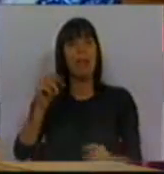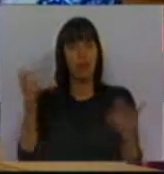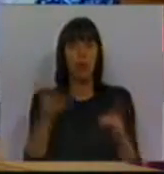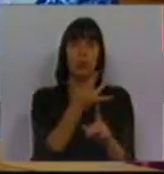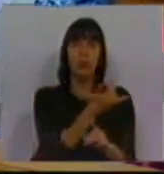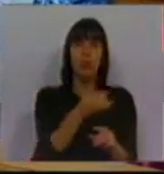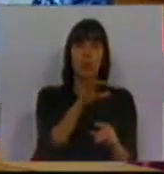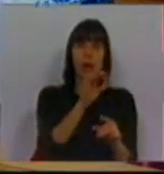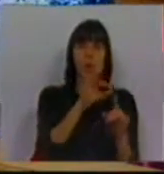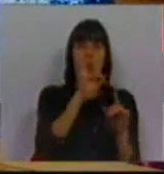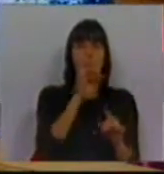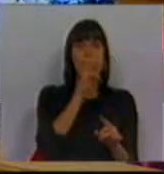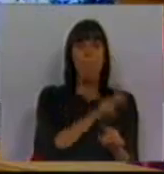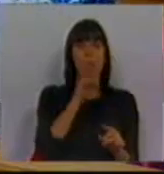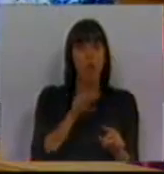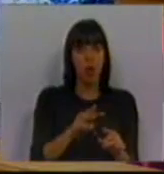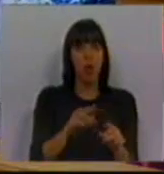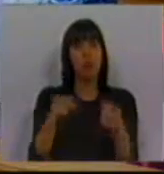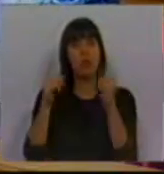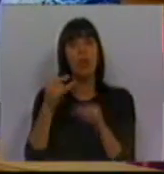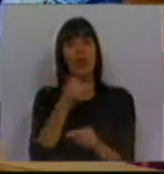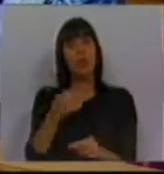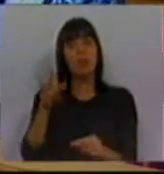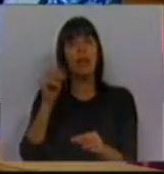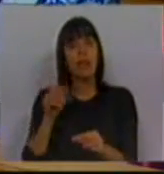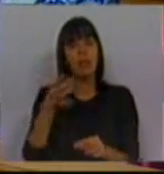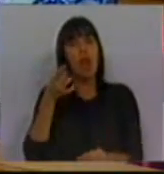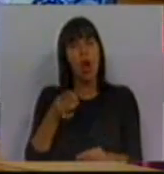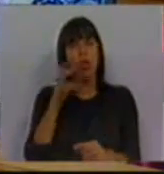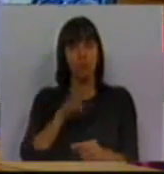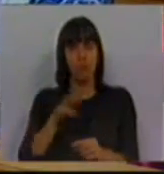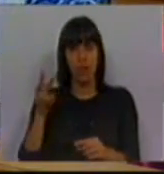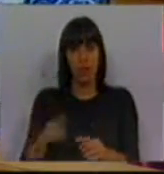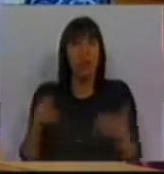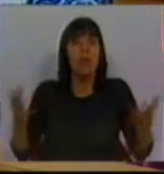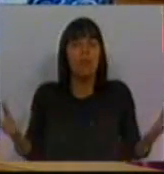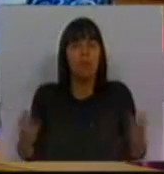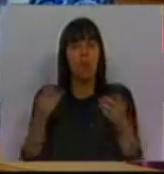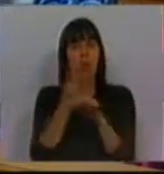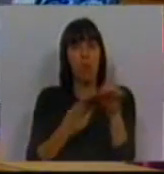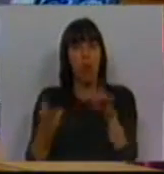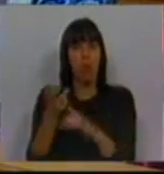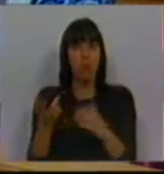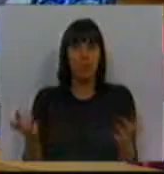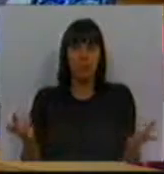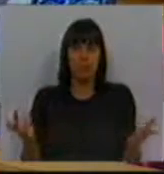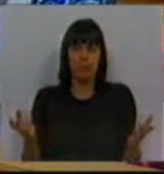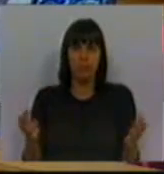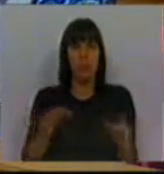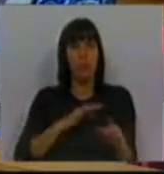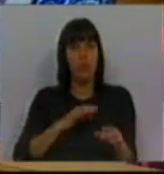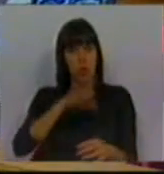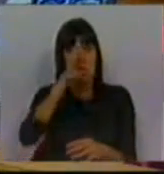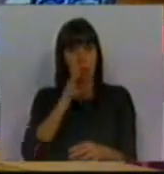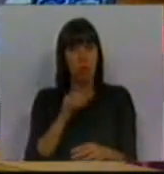Em 2014, de 8 milhões, e em 2013 de 9 milhões. Portanto, o aumento que o